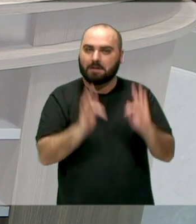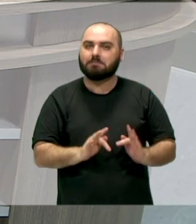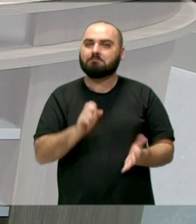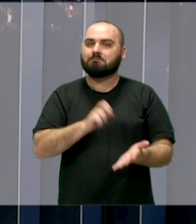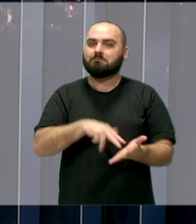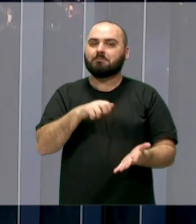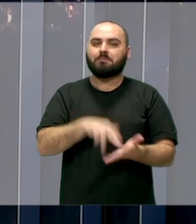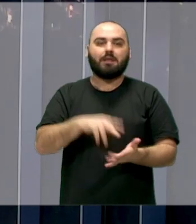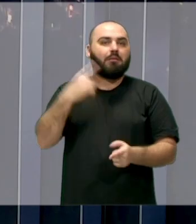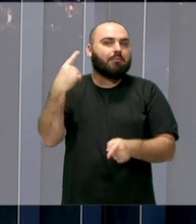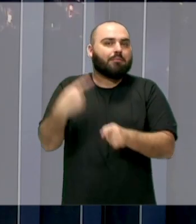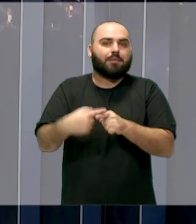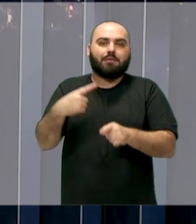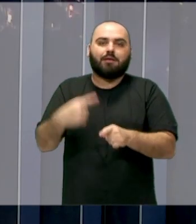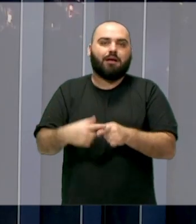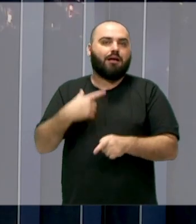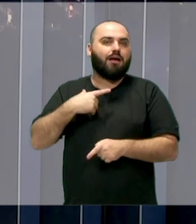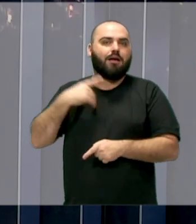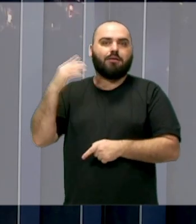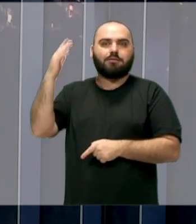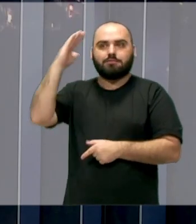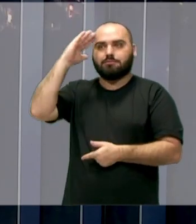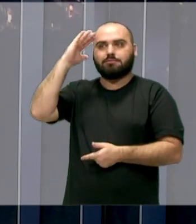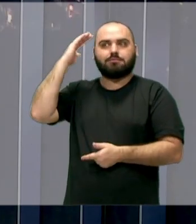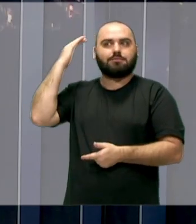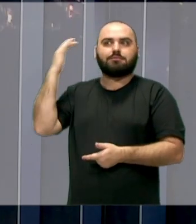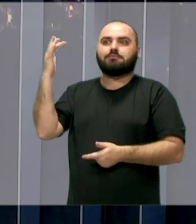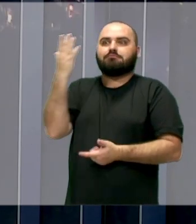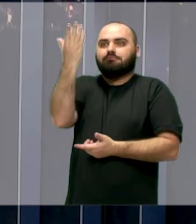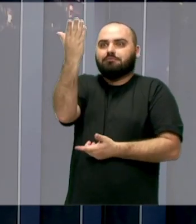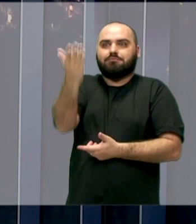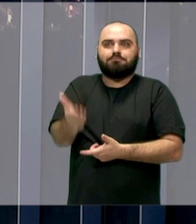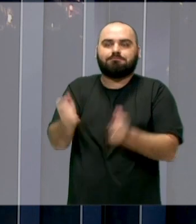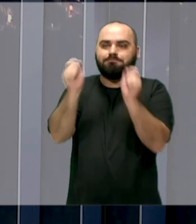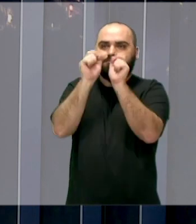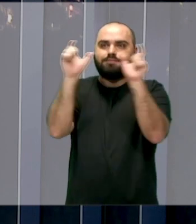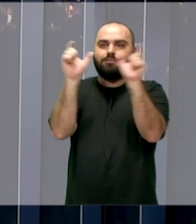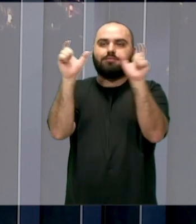Porque eu sou muito fã de Duca Lendecker e